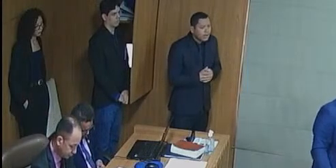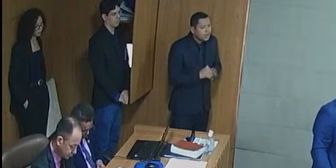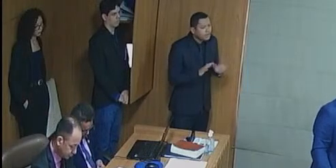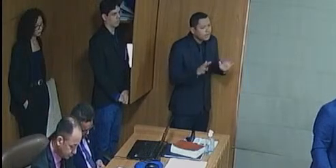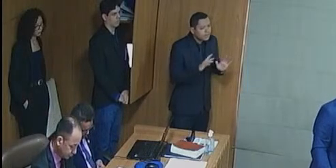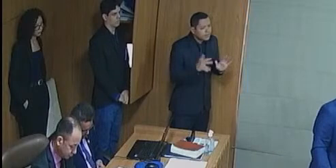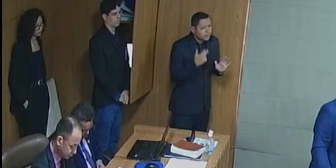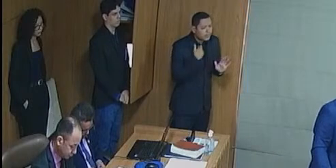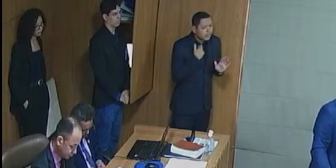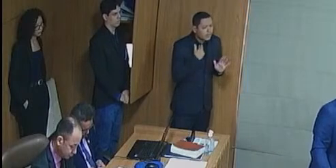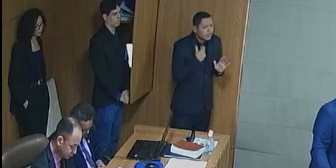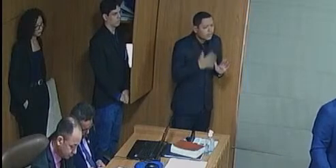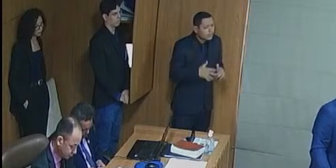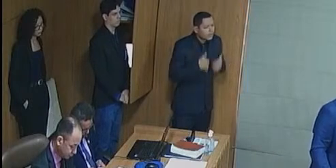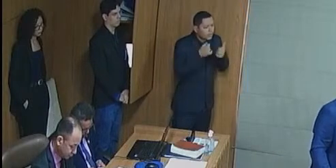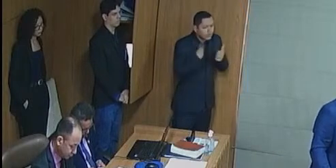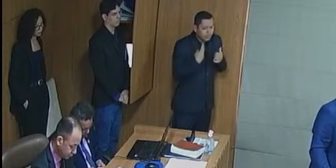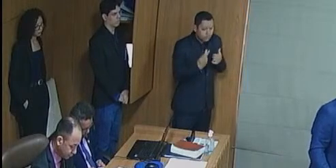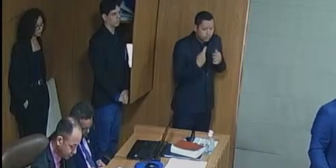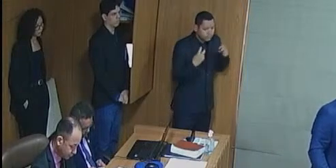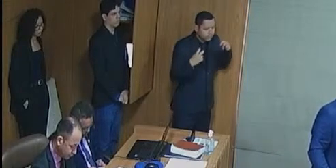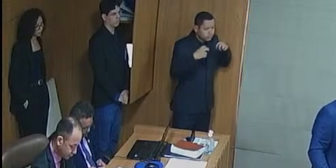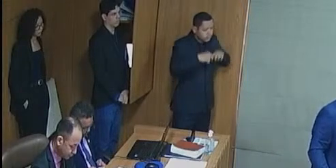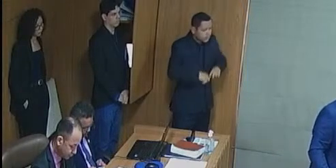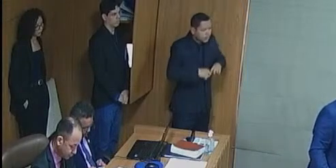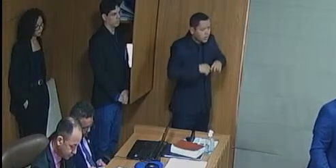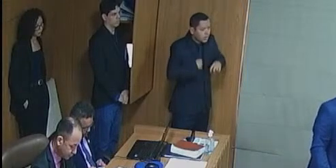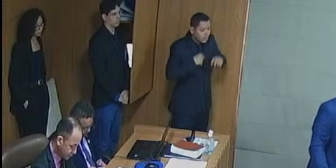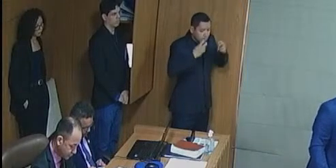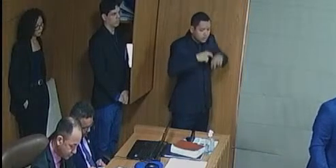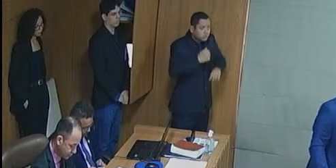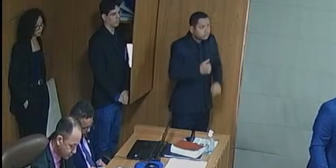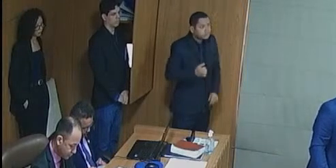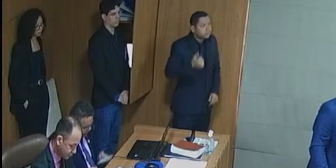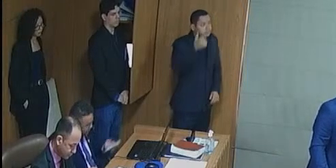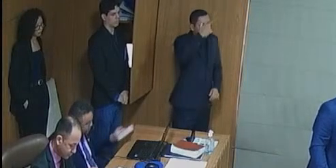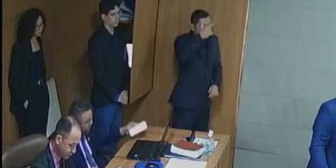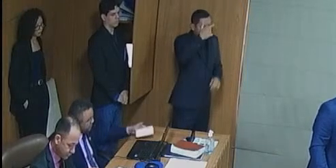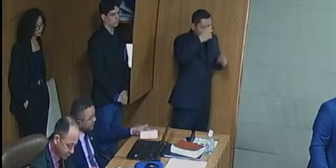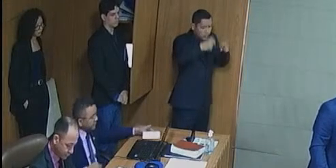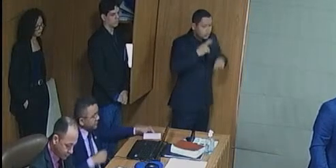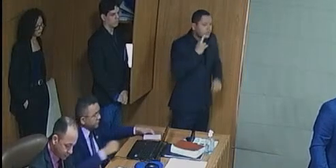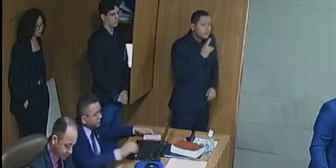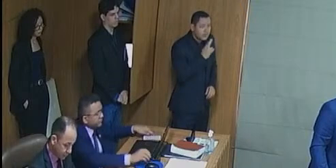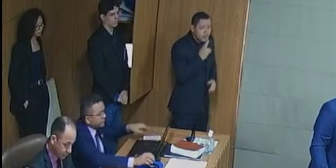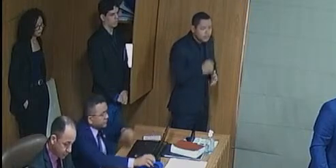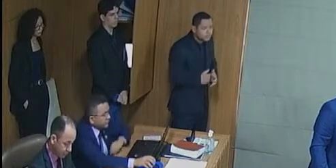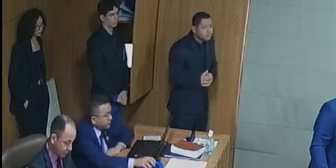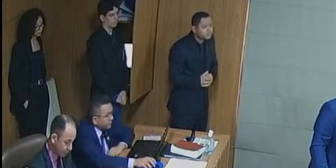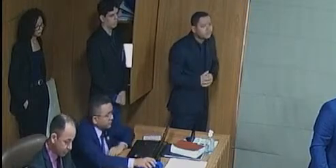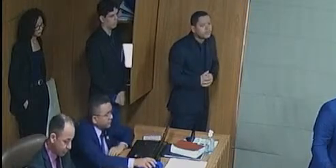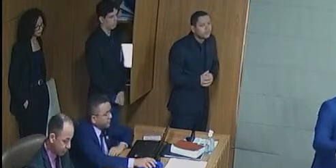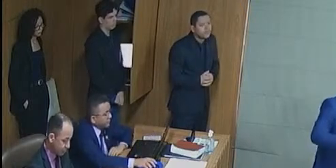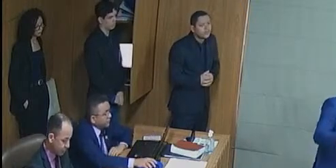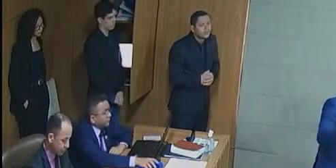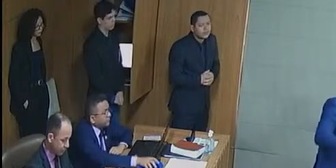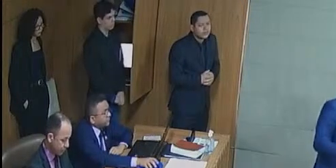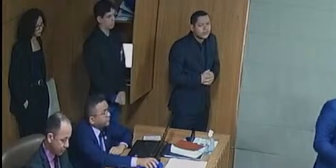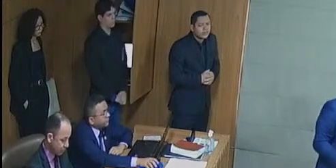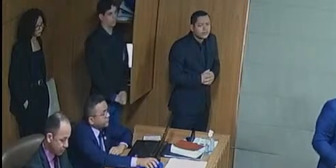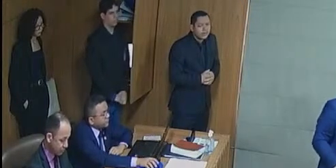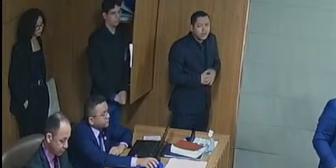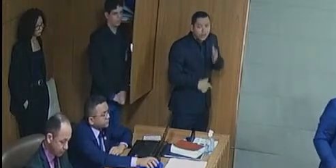princípio não sentei com ele no segundo andar do Amendoeira momento esses que antes